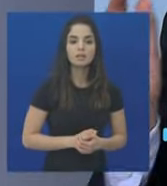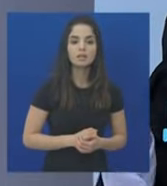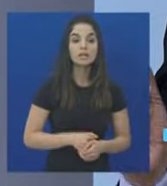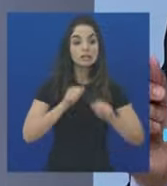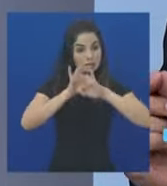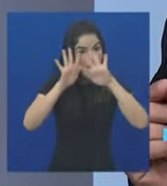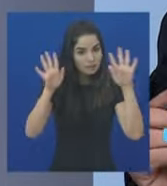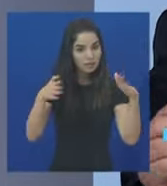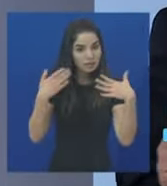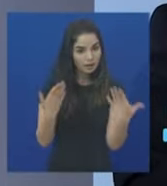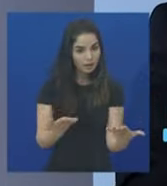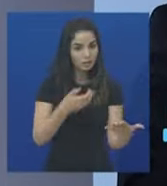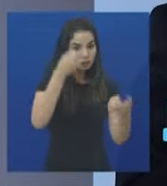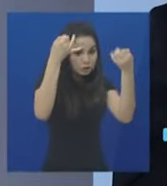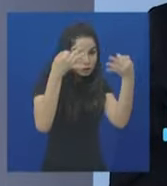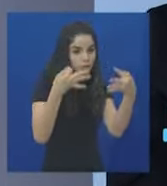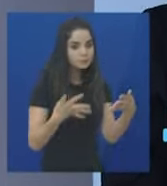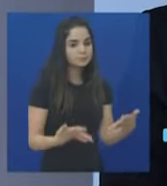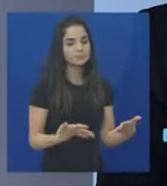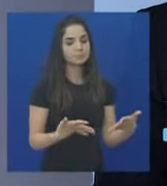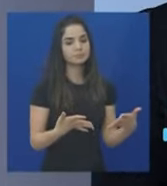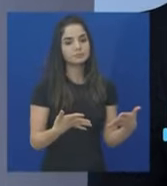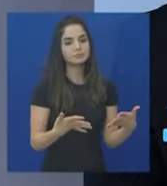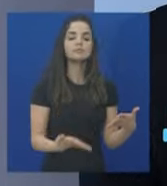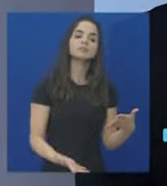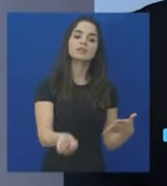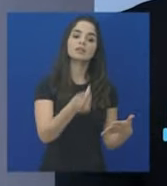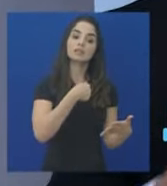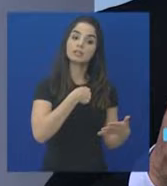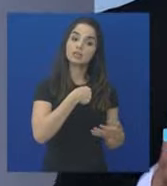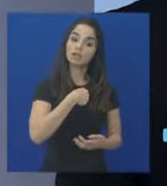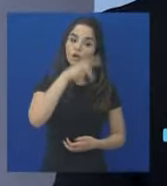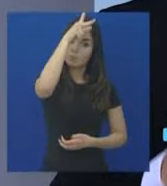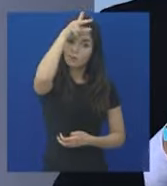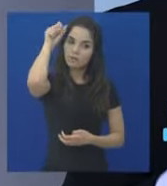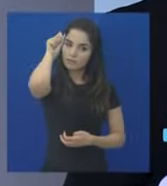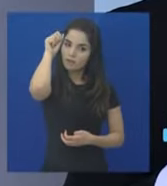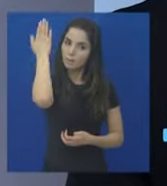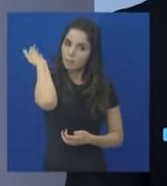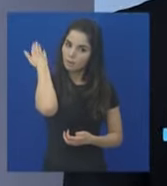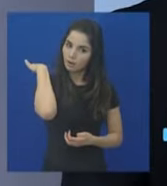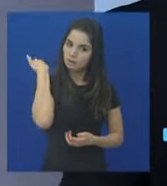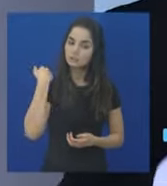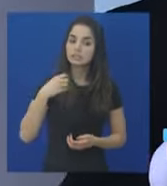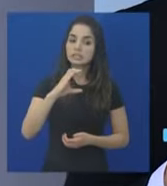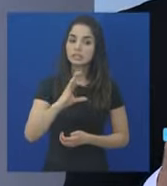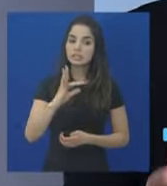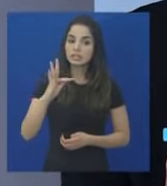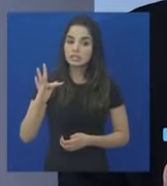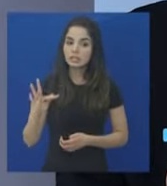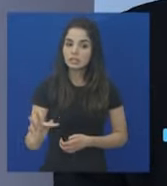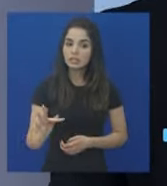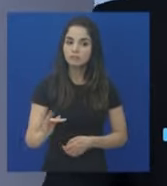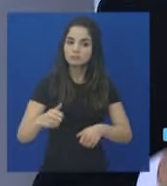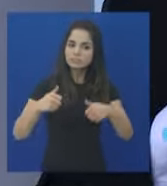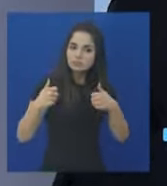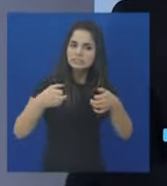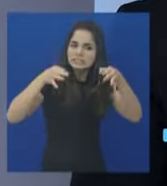claro ao candidato de que eu fui prefeito e deixei a cidade de Cabo Frio adimplente